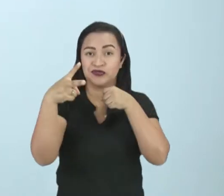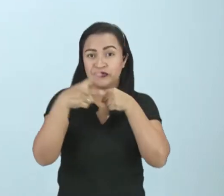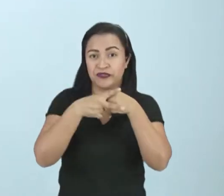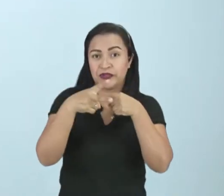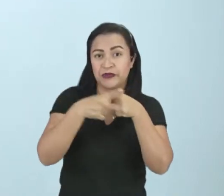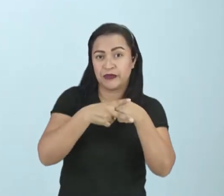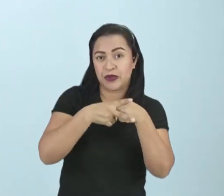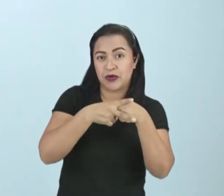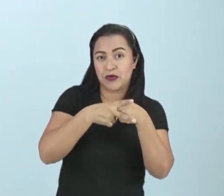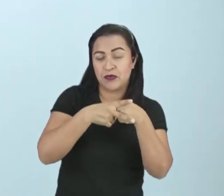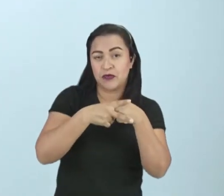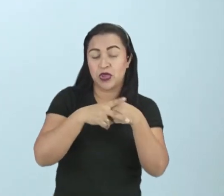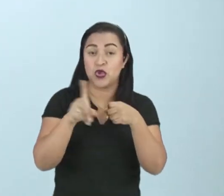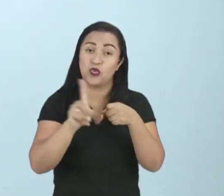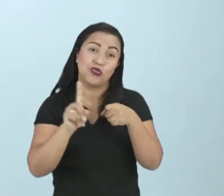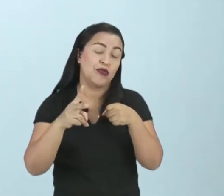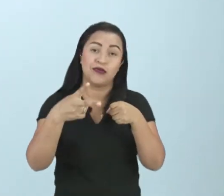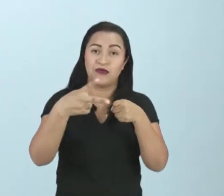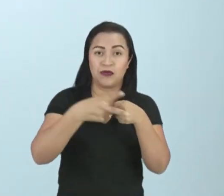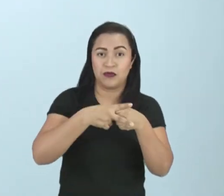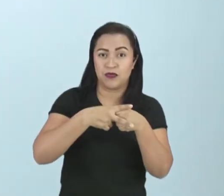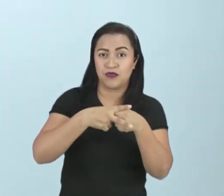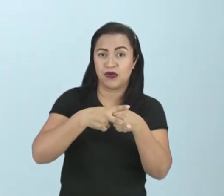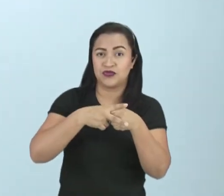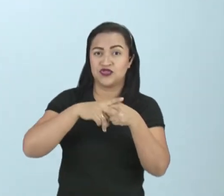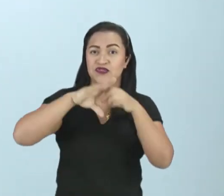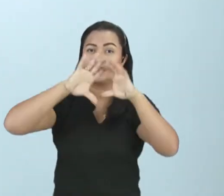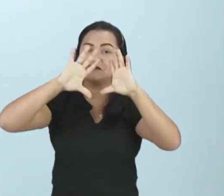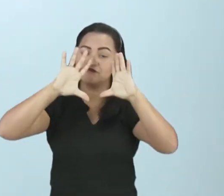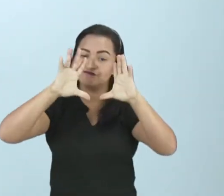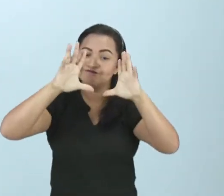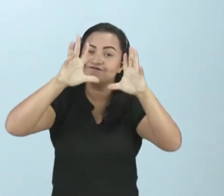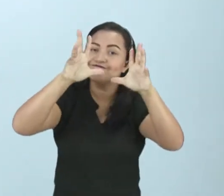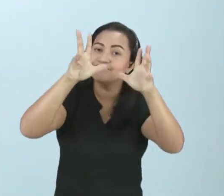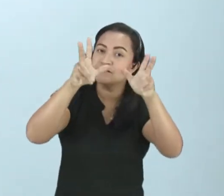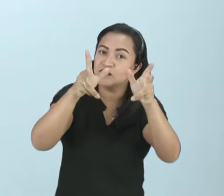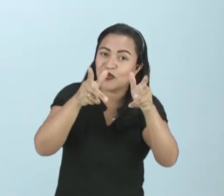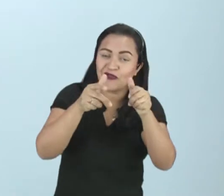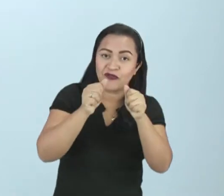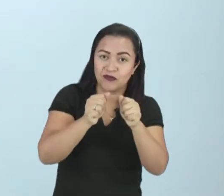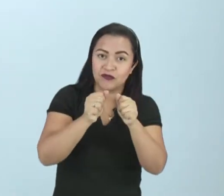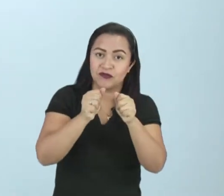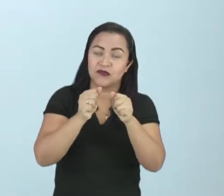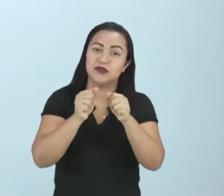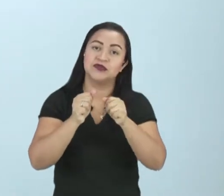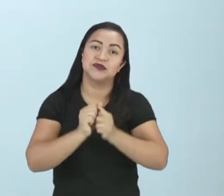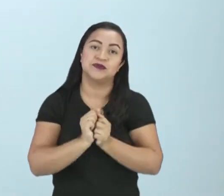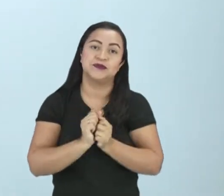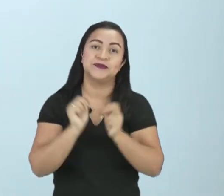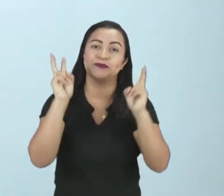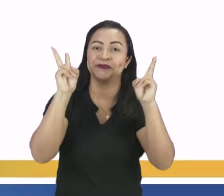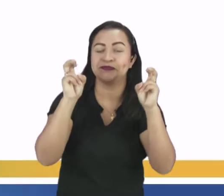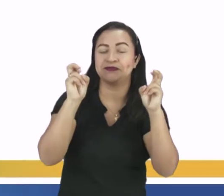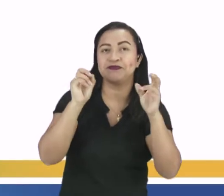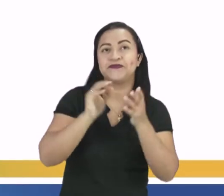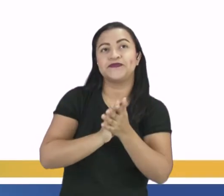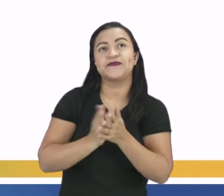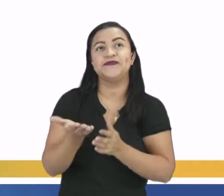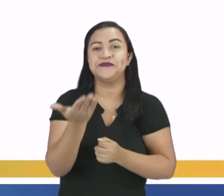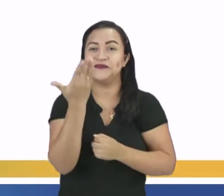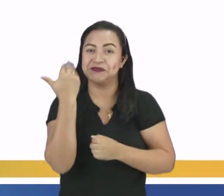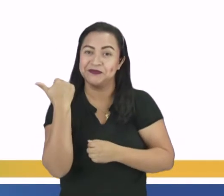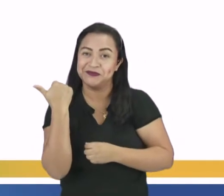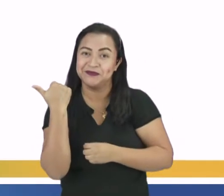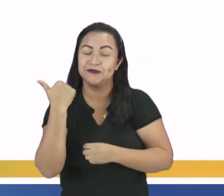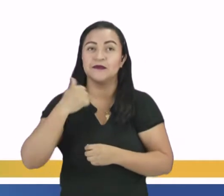verbal, enfim, nós vamos fazer um aparato geral sobre isso, tá? Então vamos lá.